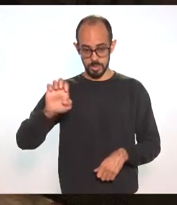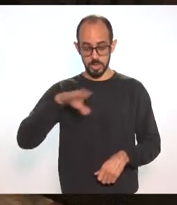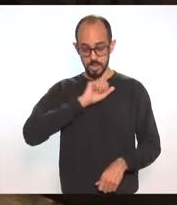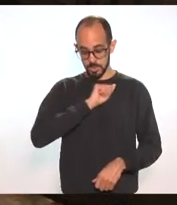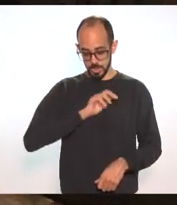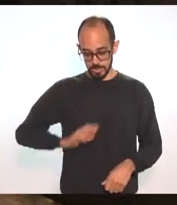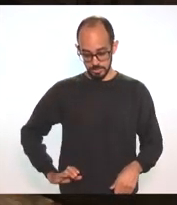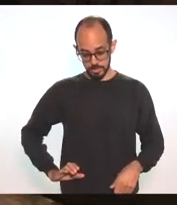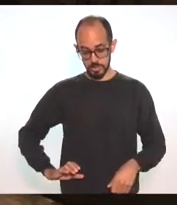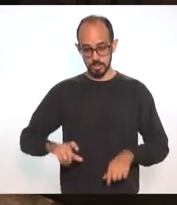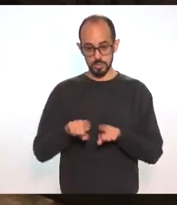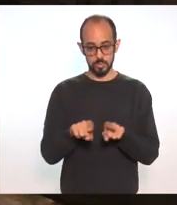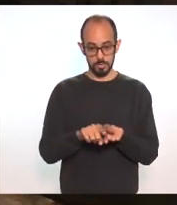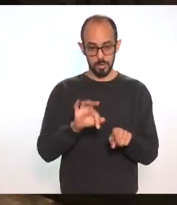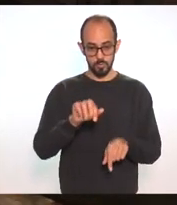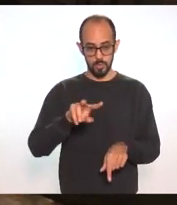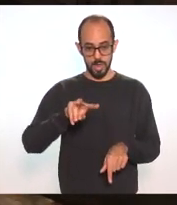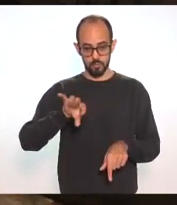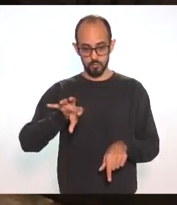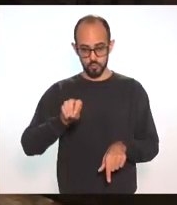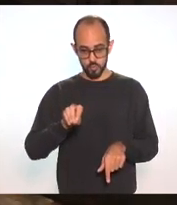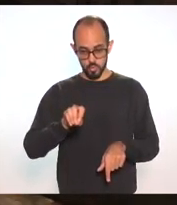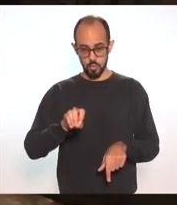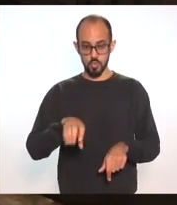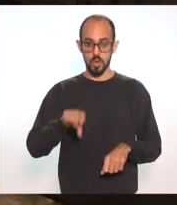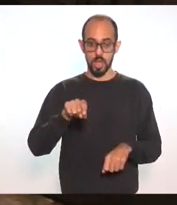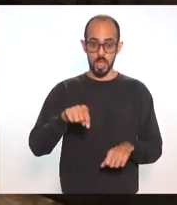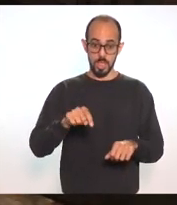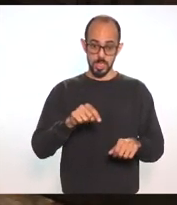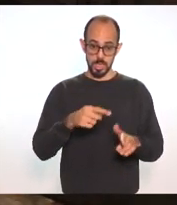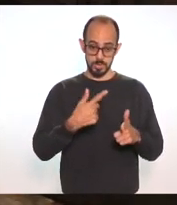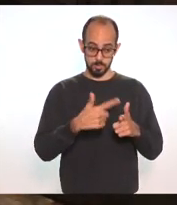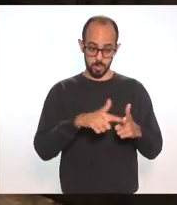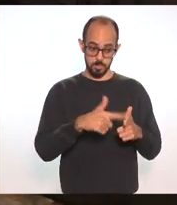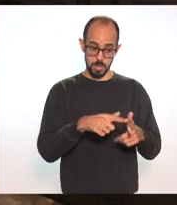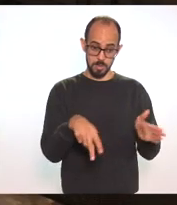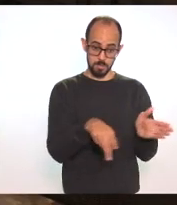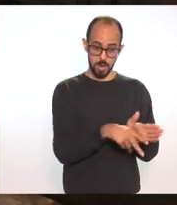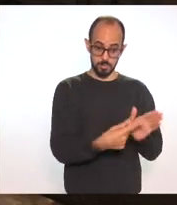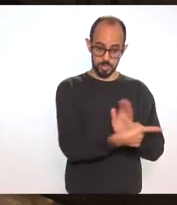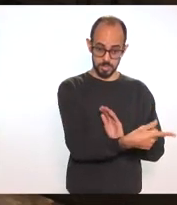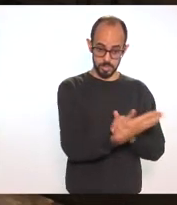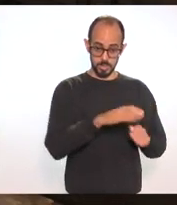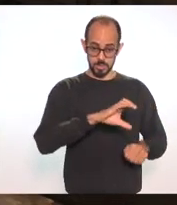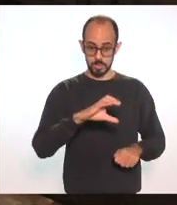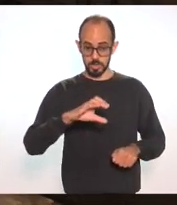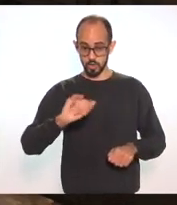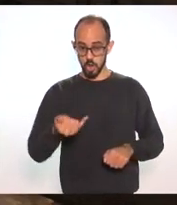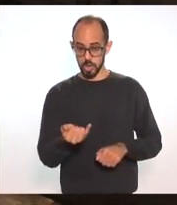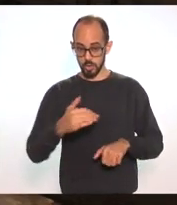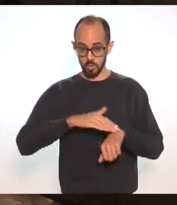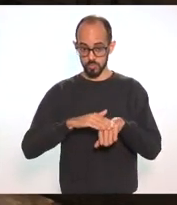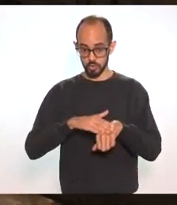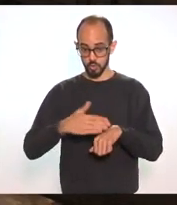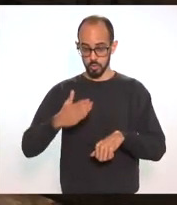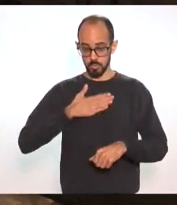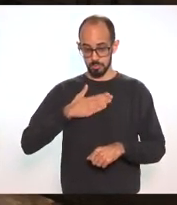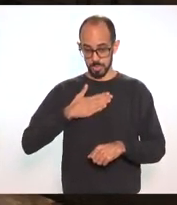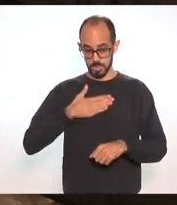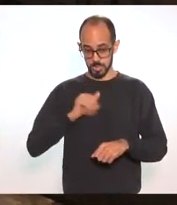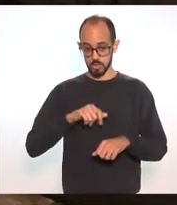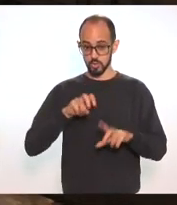deputado Flávio Serafini, nessa questão específica, até a assessoria da CCJ tinha conversado comigo sobre esse artigo